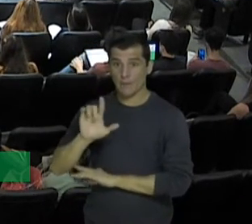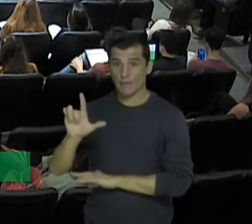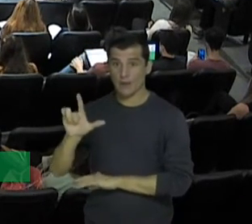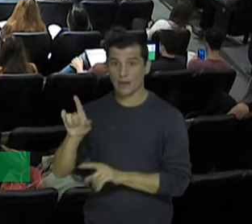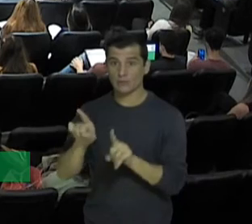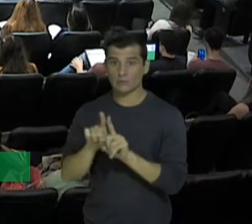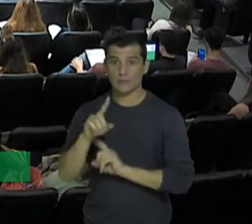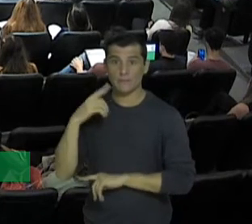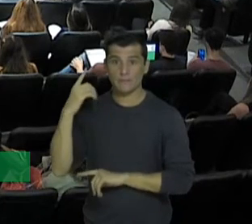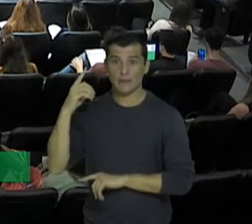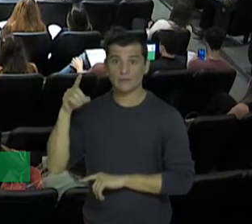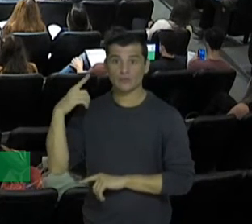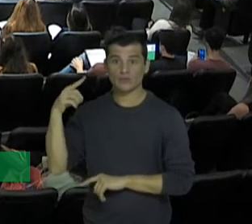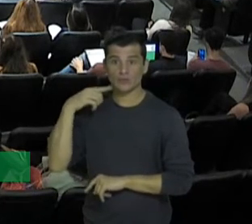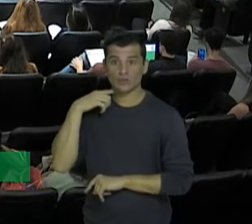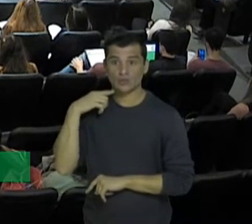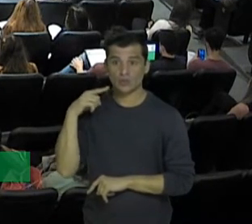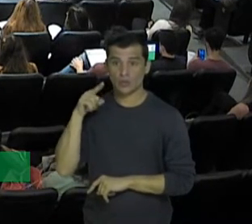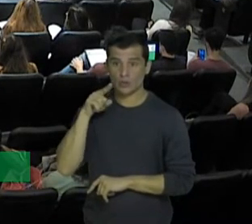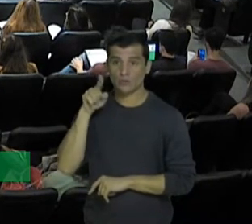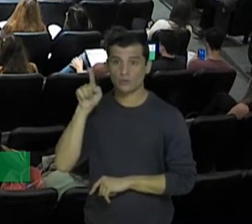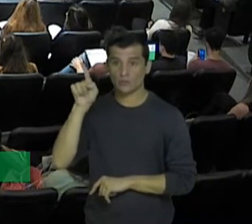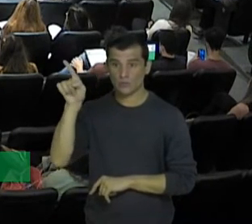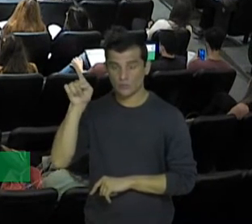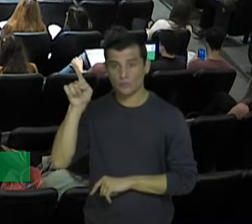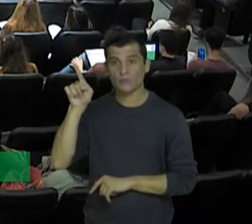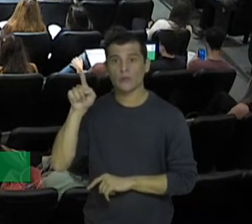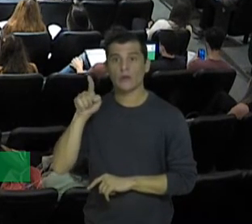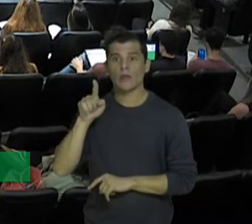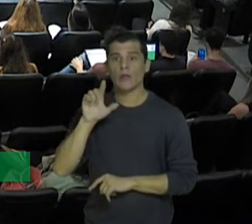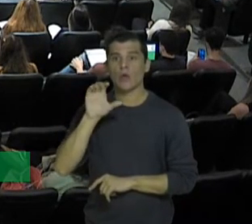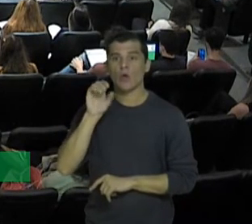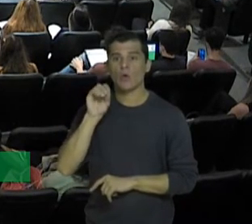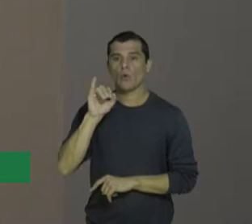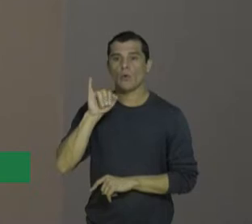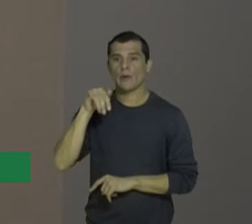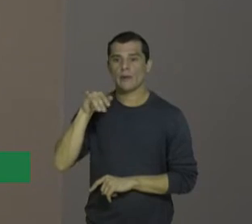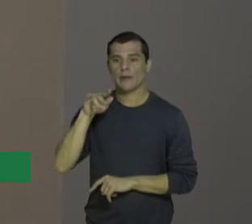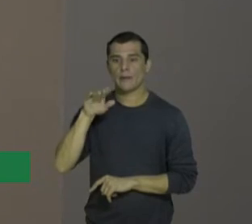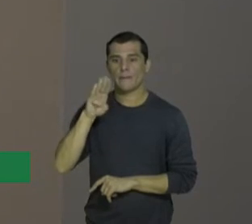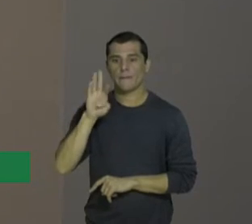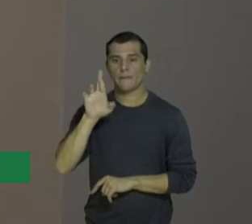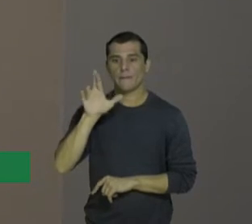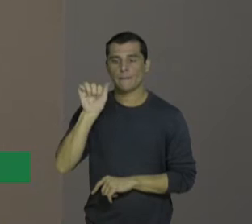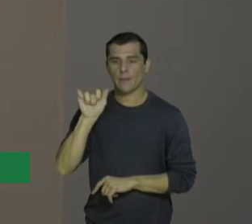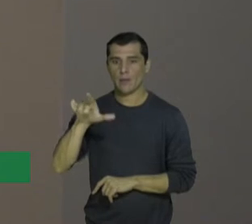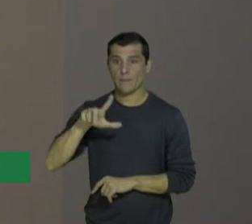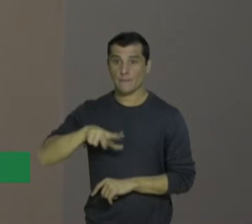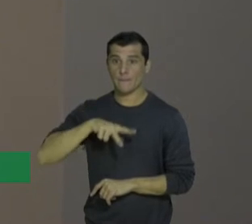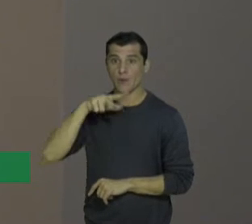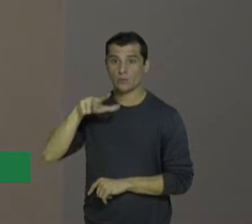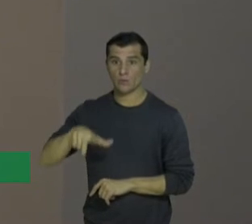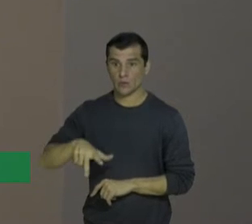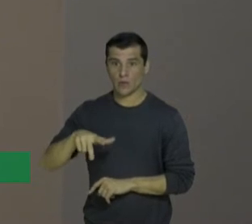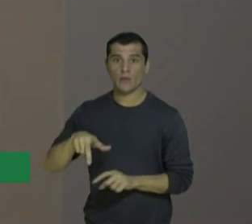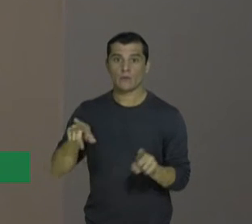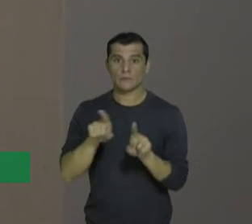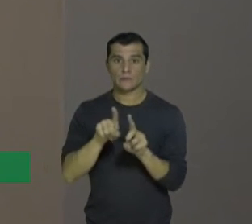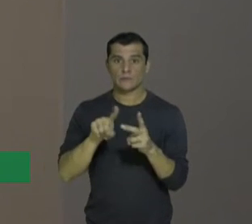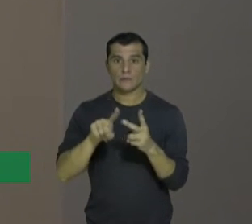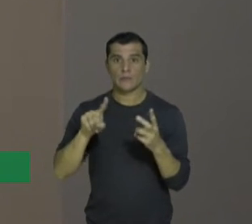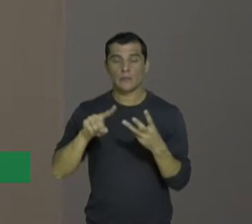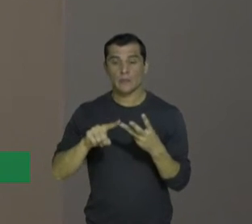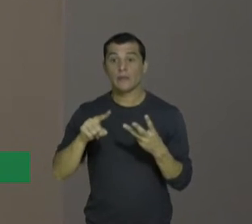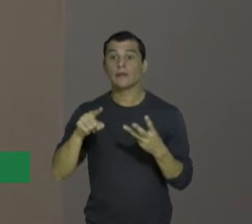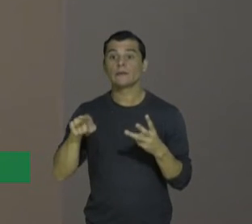de Coimbra em Portugal cursou formação política ambiental e cidadã pela Fundação Verde Herbert Daniel